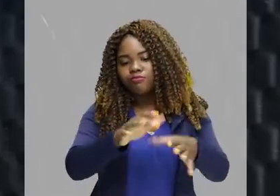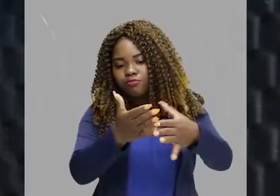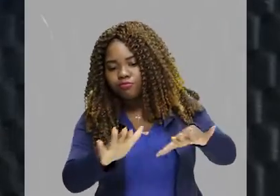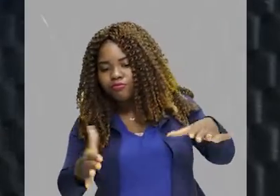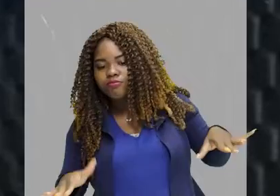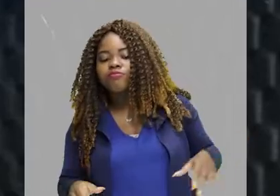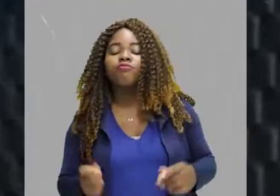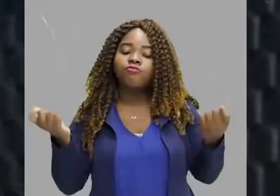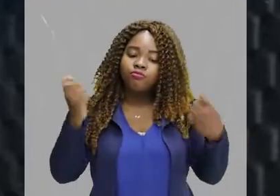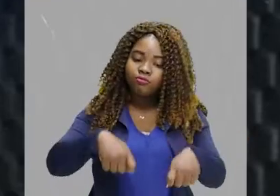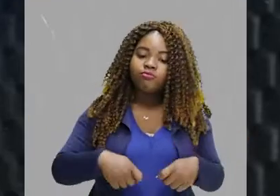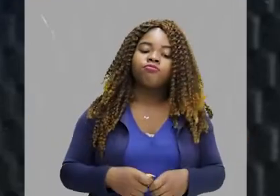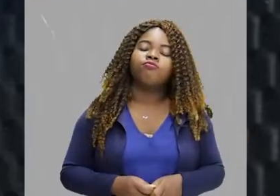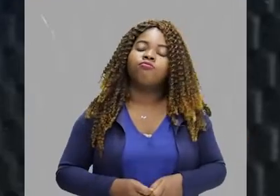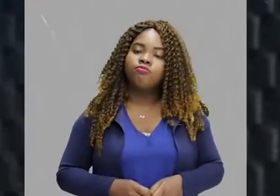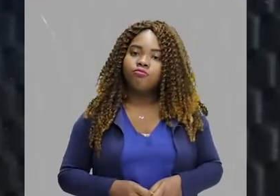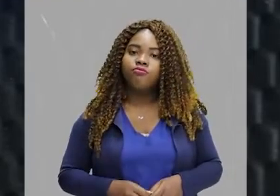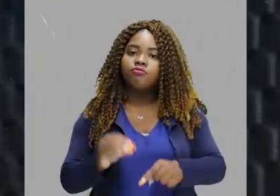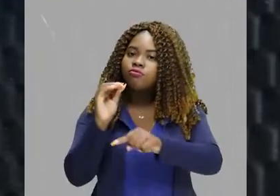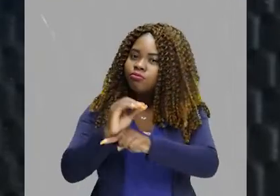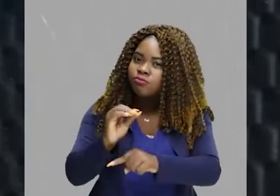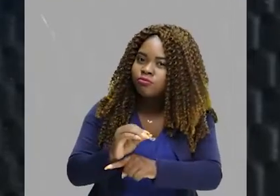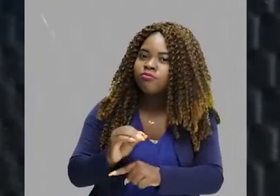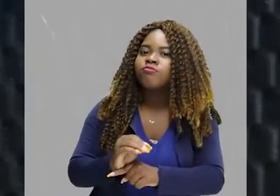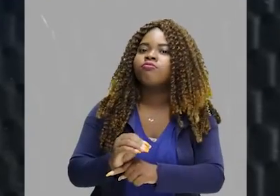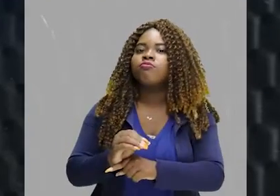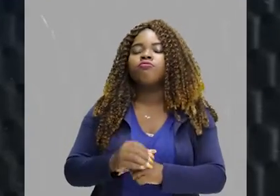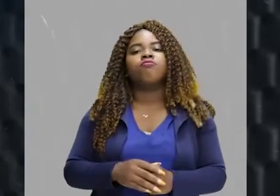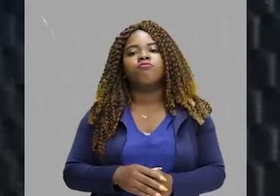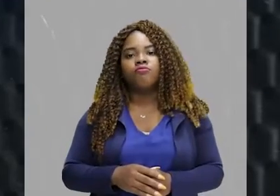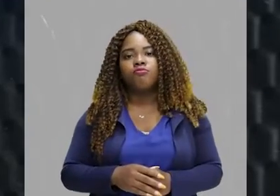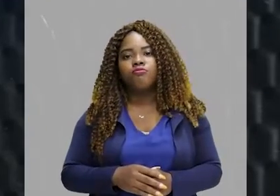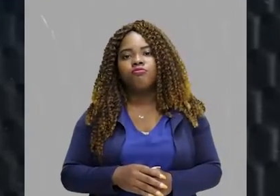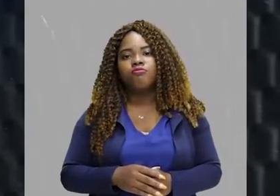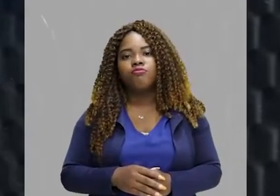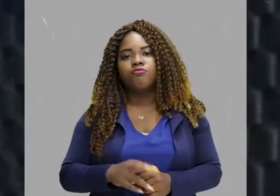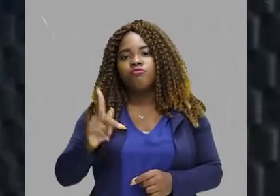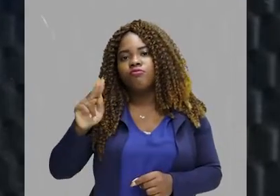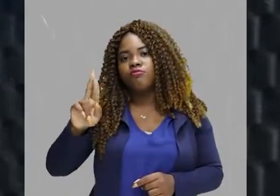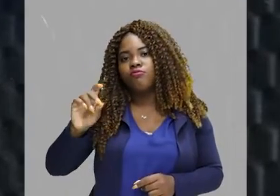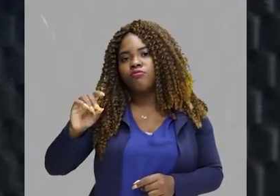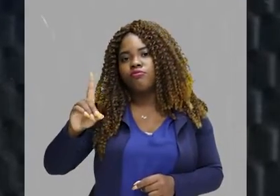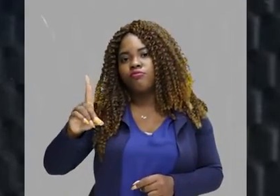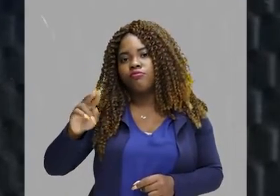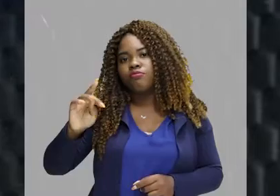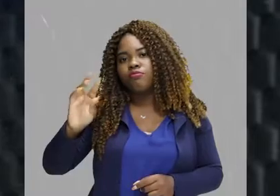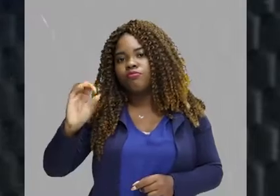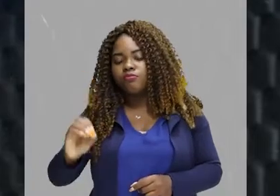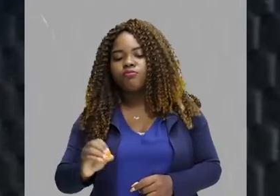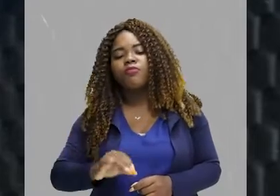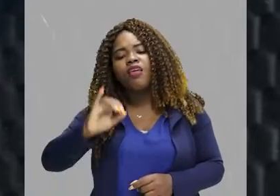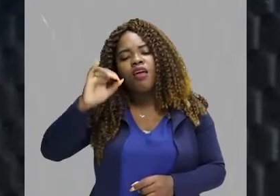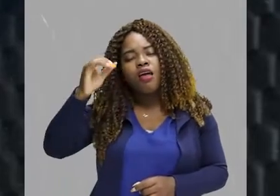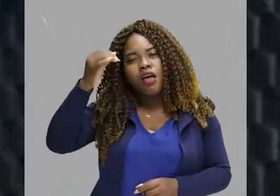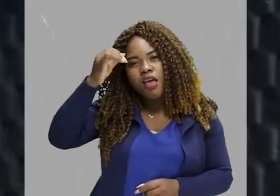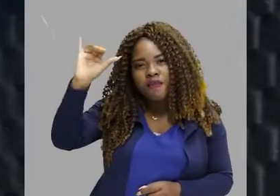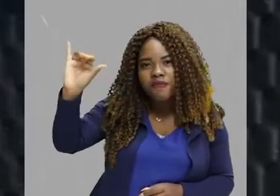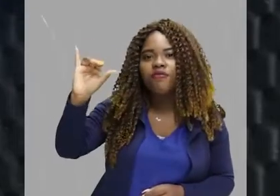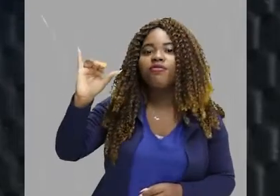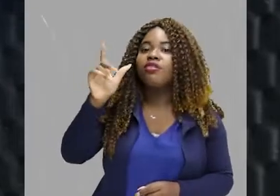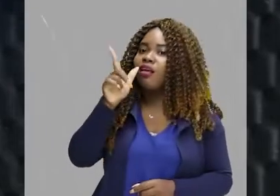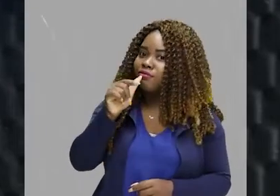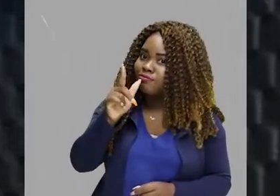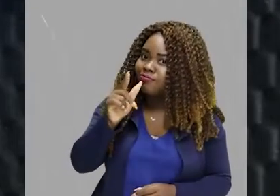você fazer também, priorizar, né, produtos que sejam biodegradáveis. Evitar o desperdício de água. Isso dá para você